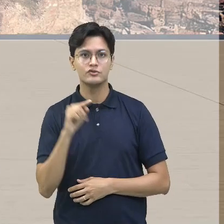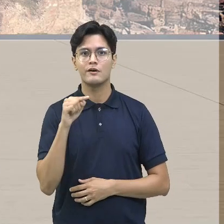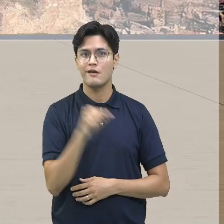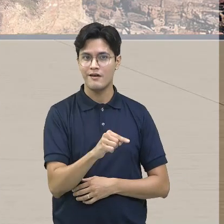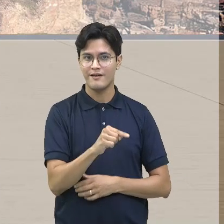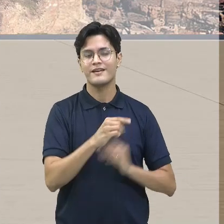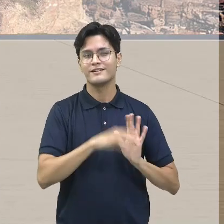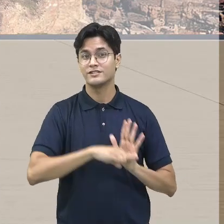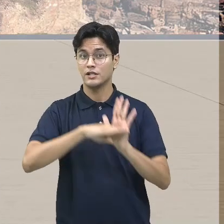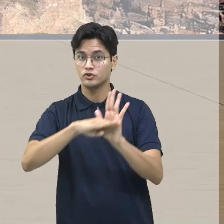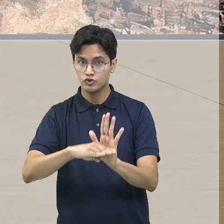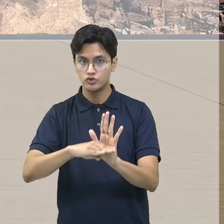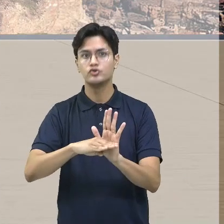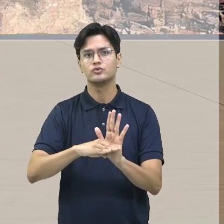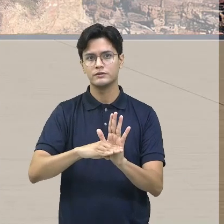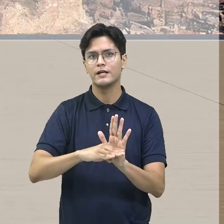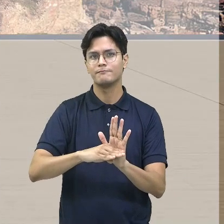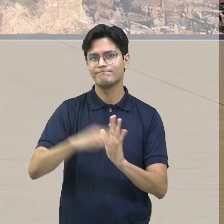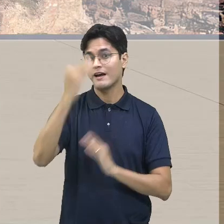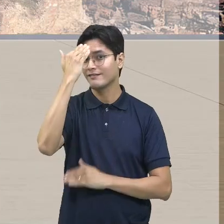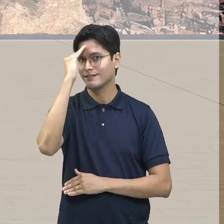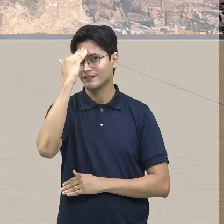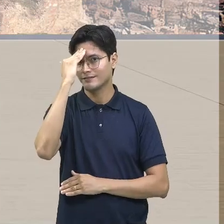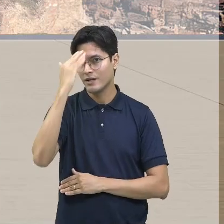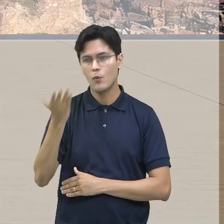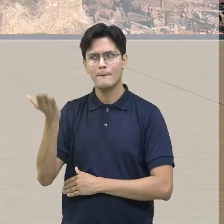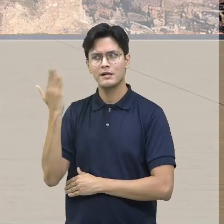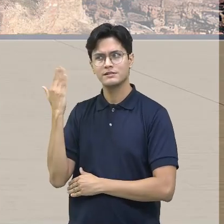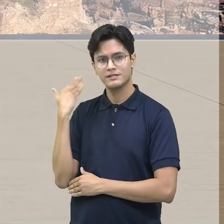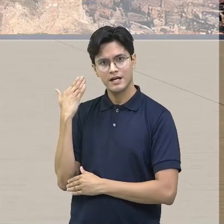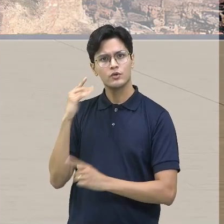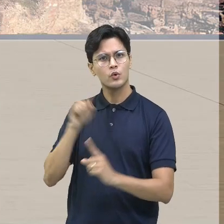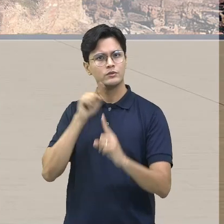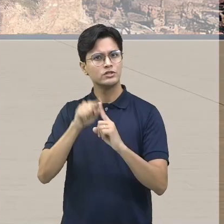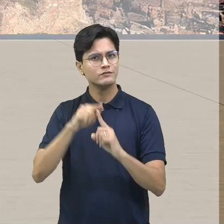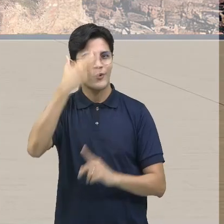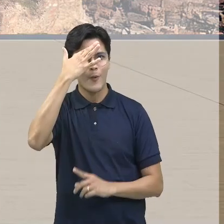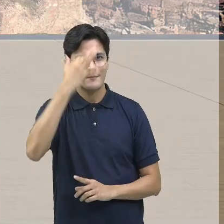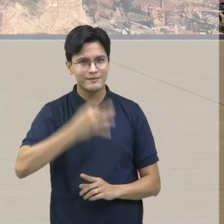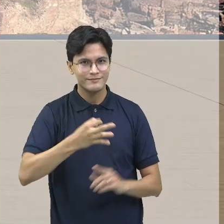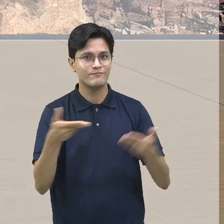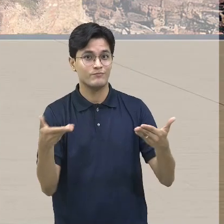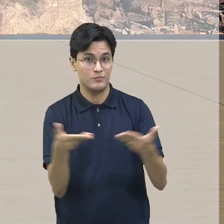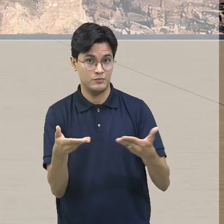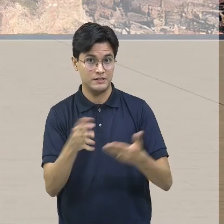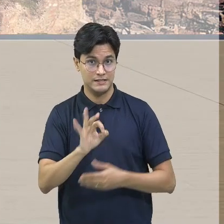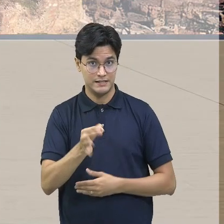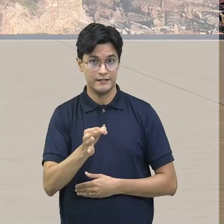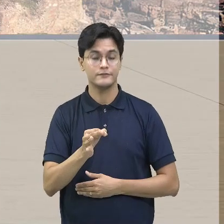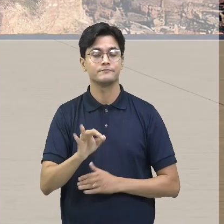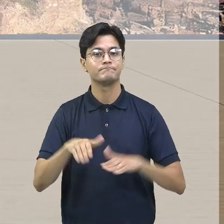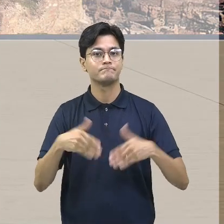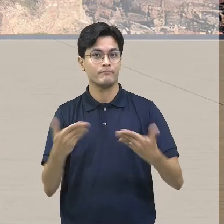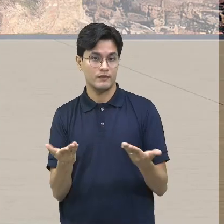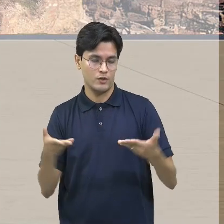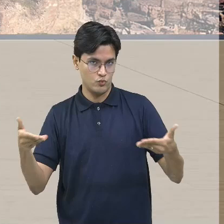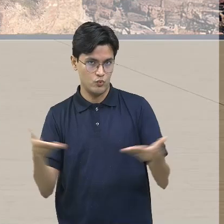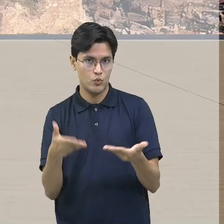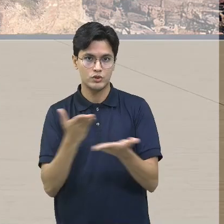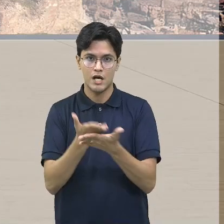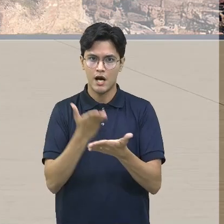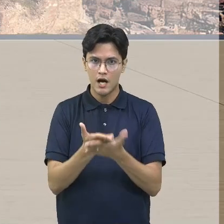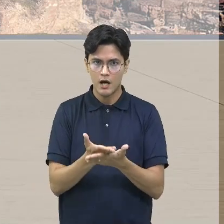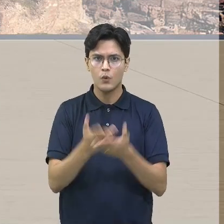olhar para o passado, para compreender o presente. E em nossa aula, iremos tratar justamente de um processo